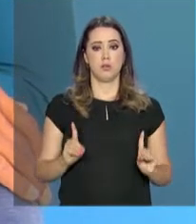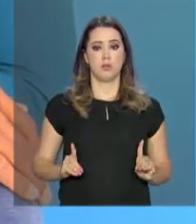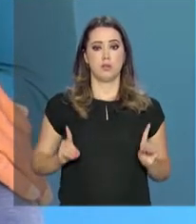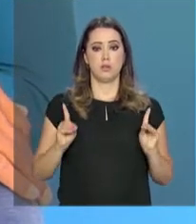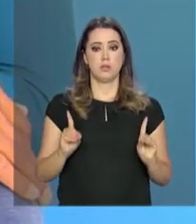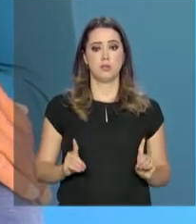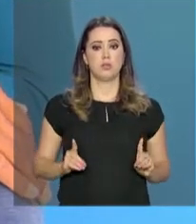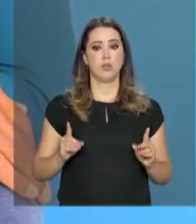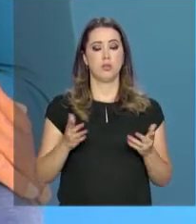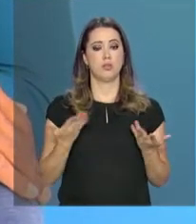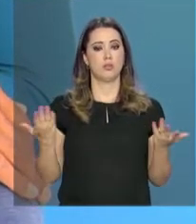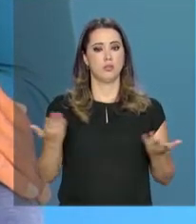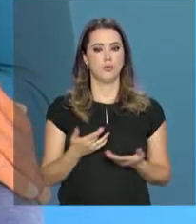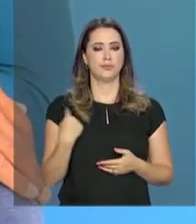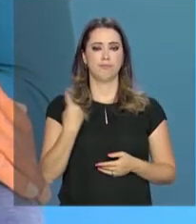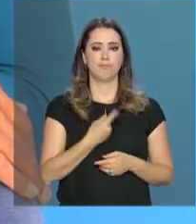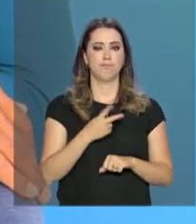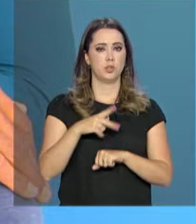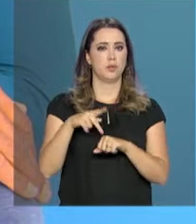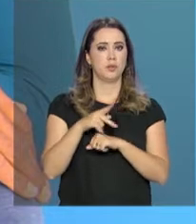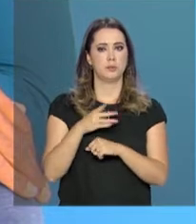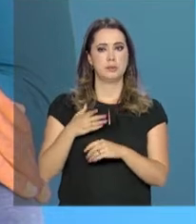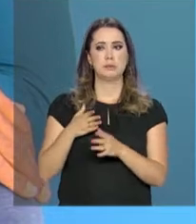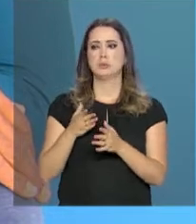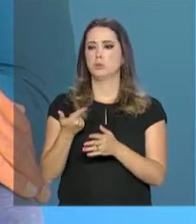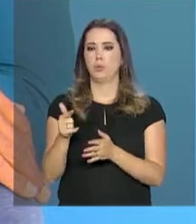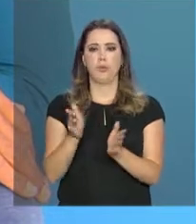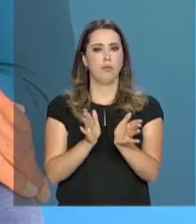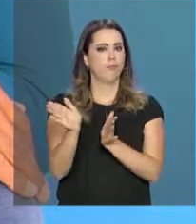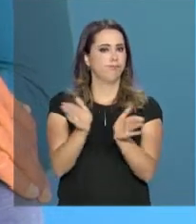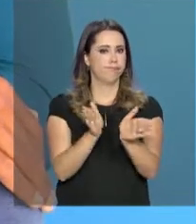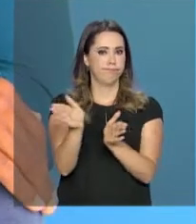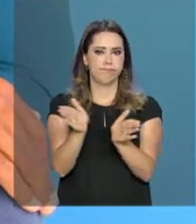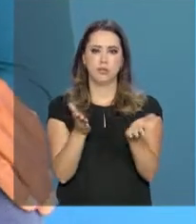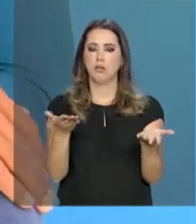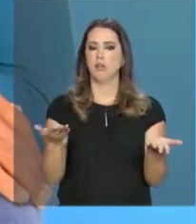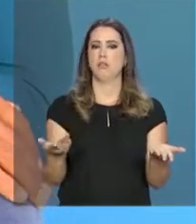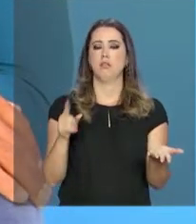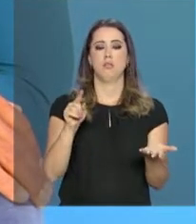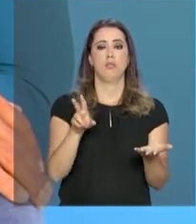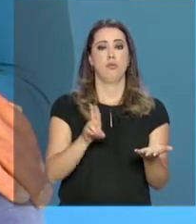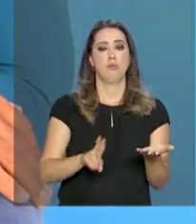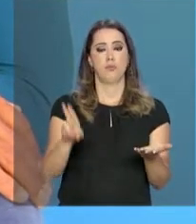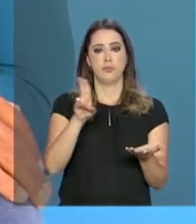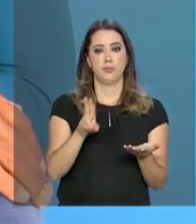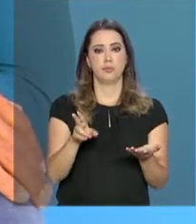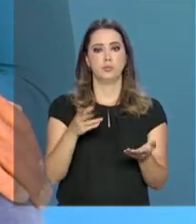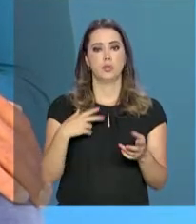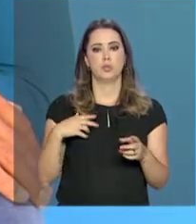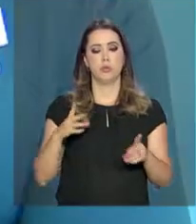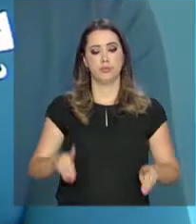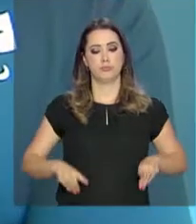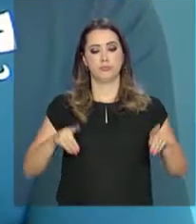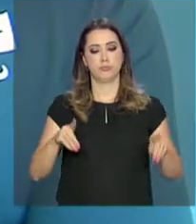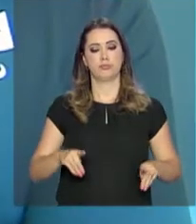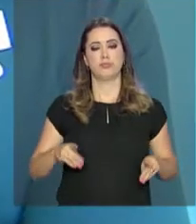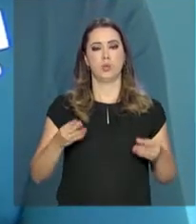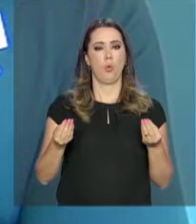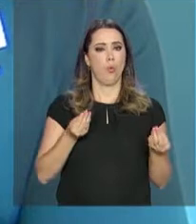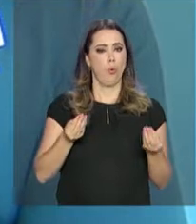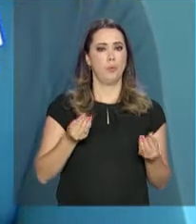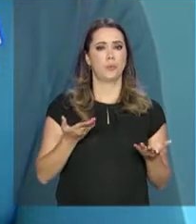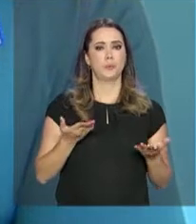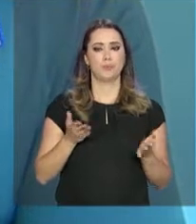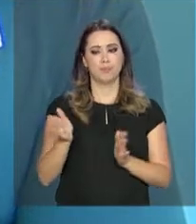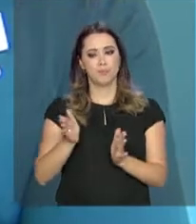nosso país ainda não é todo acessível então a gente com os na casa de rolante tem essa dificuldade o atleta